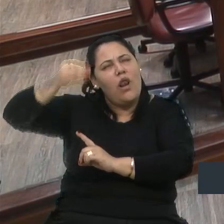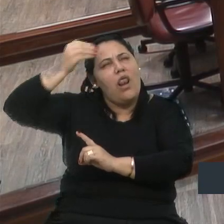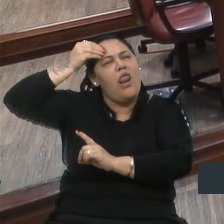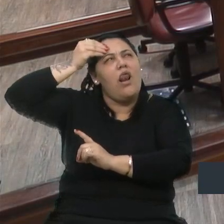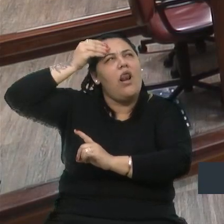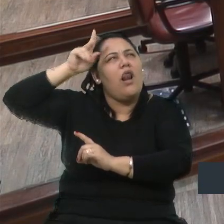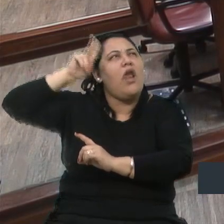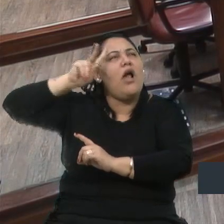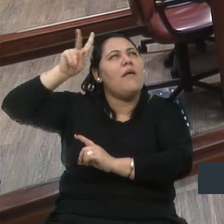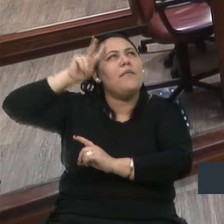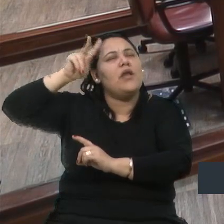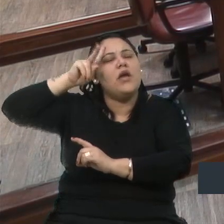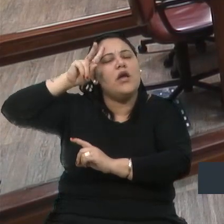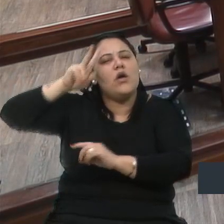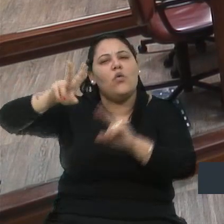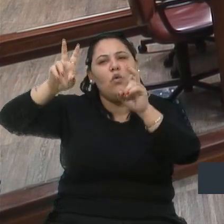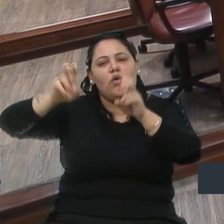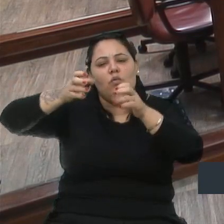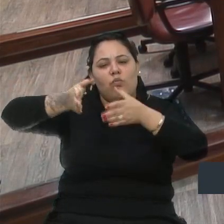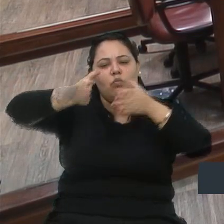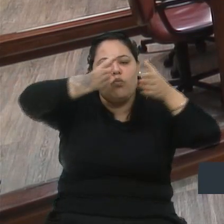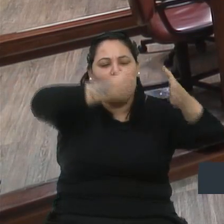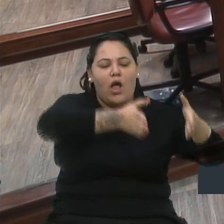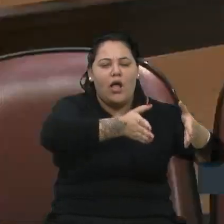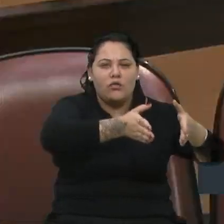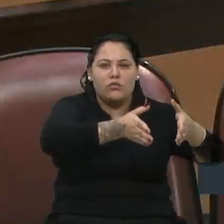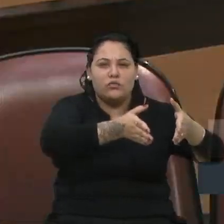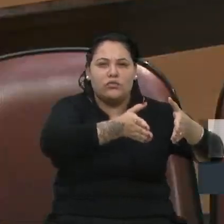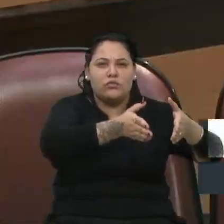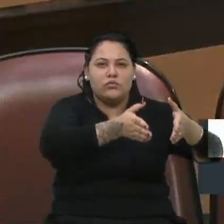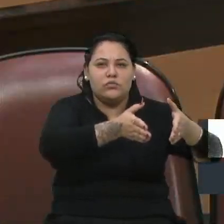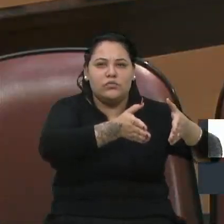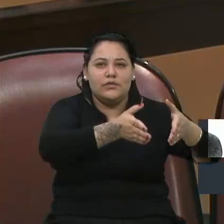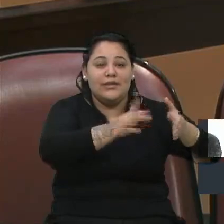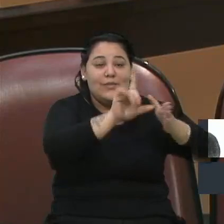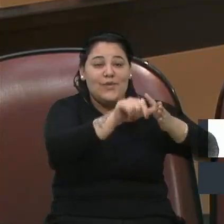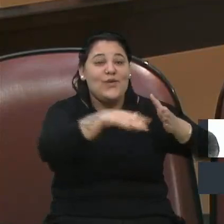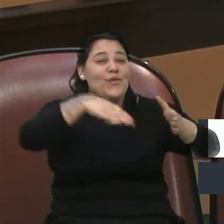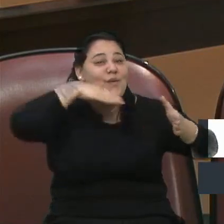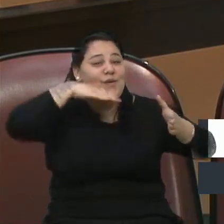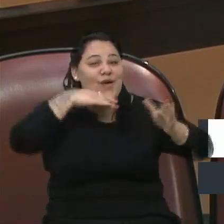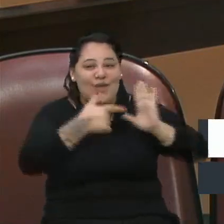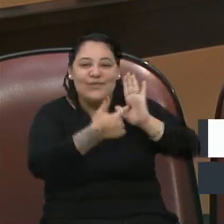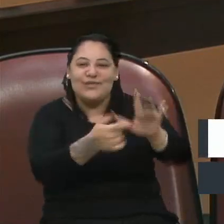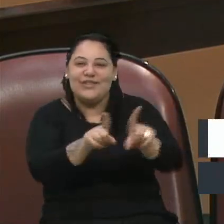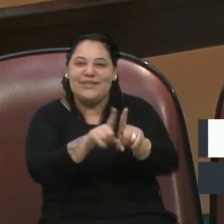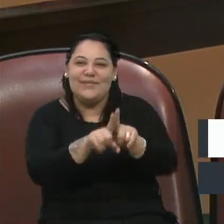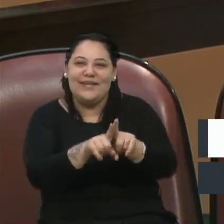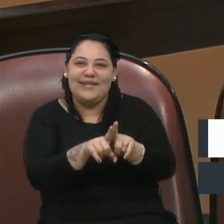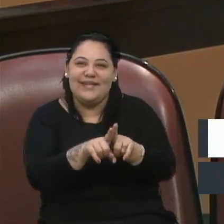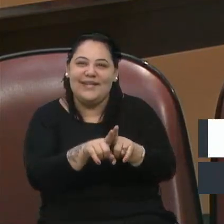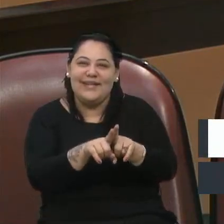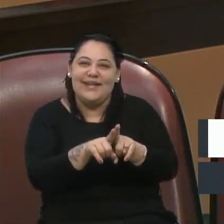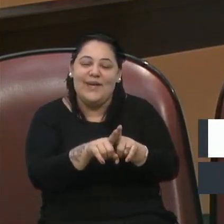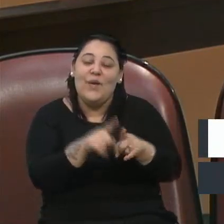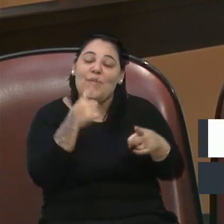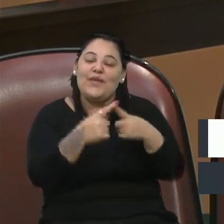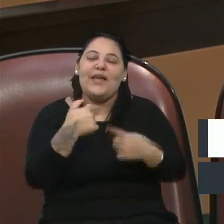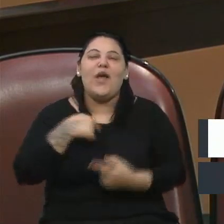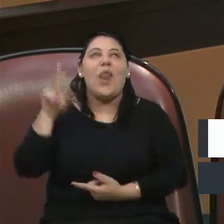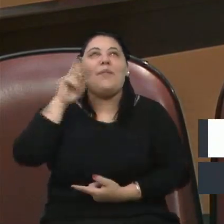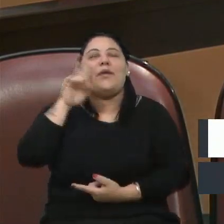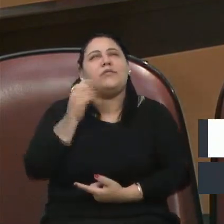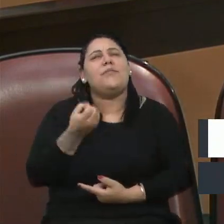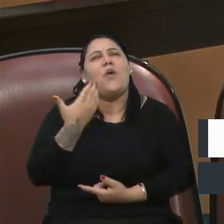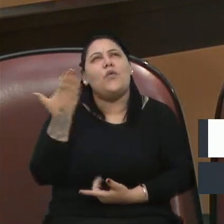do assunto ali do lado do Campo do Caxias, que em seguida o Bortola mostrou aqui. Parece até linha, porque daí eu me lembrei de, bom, essa rodoviária